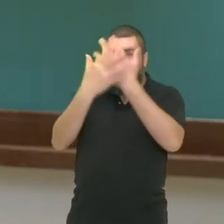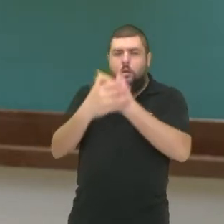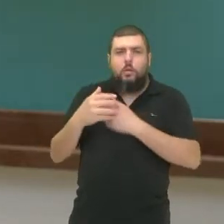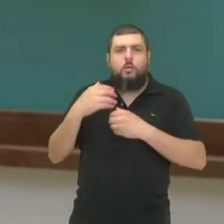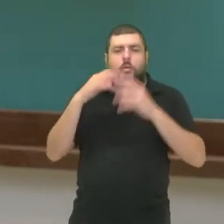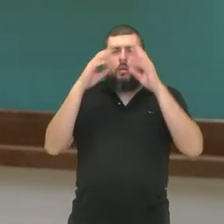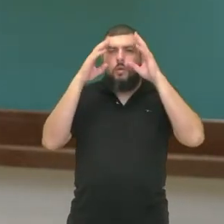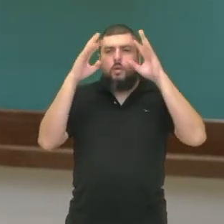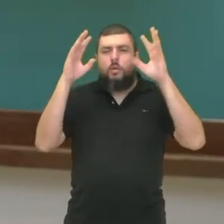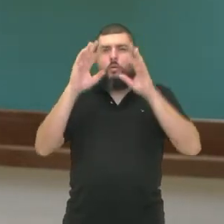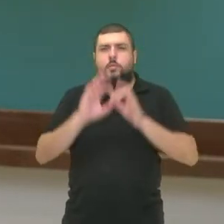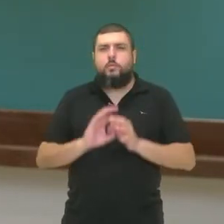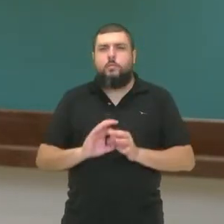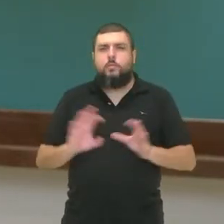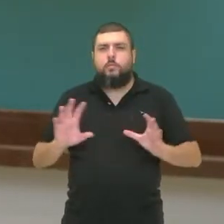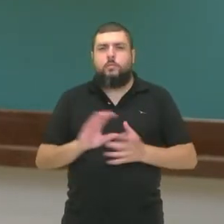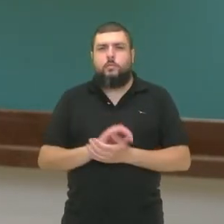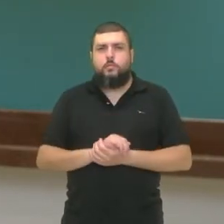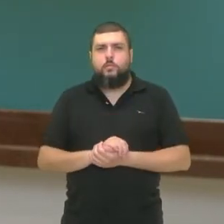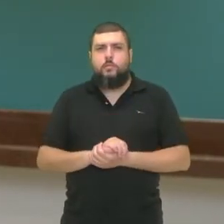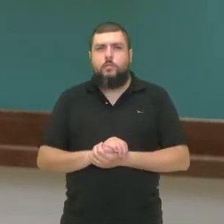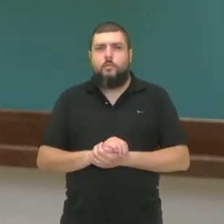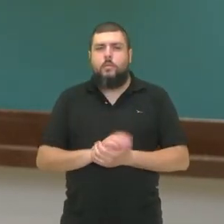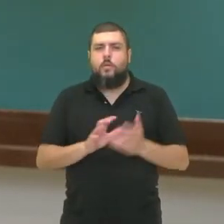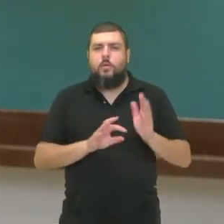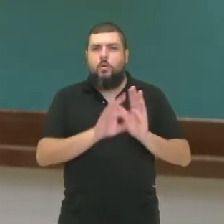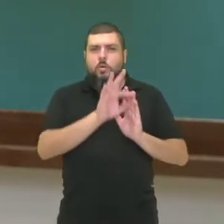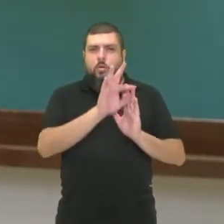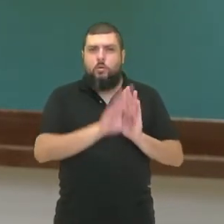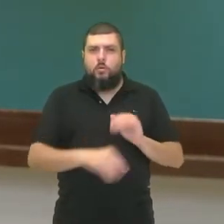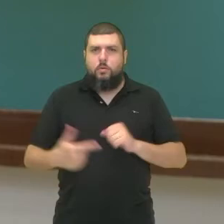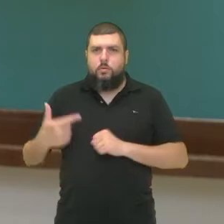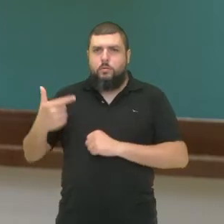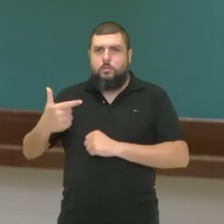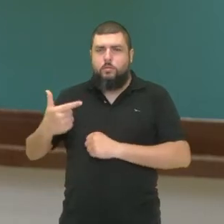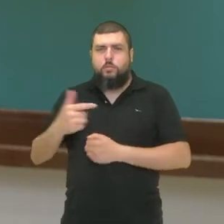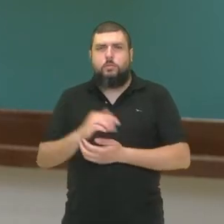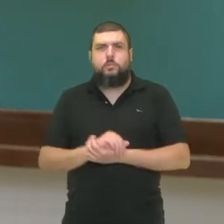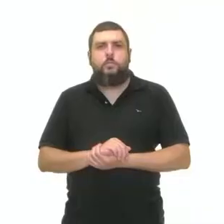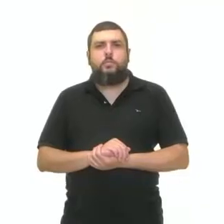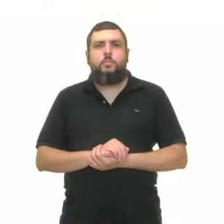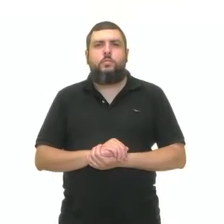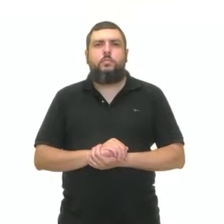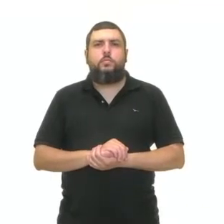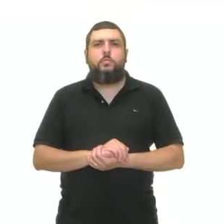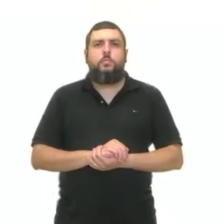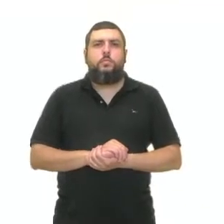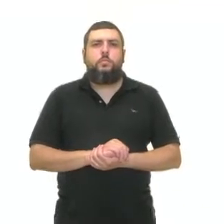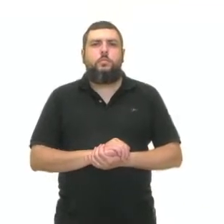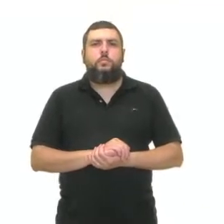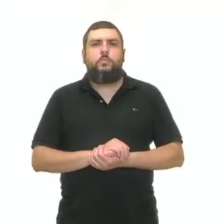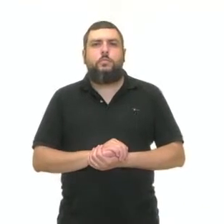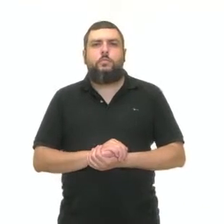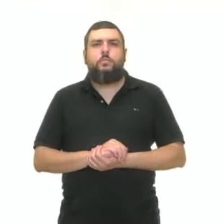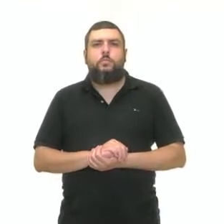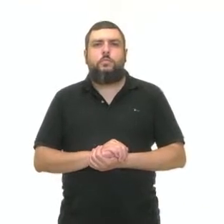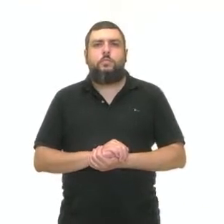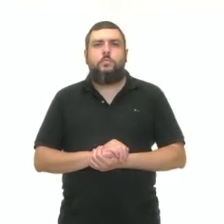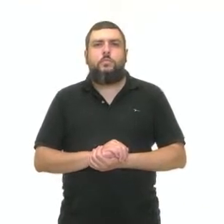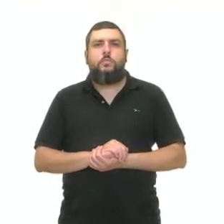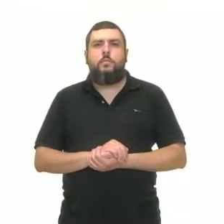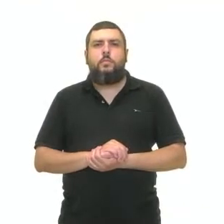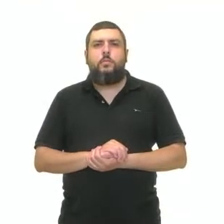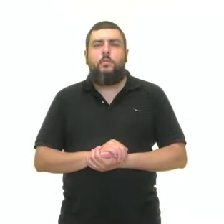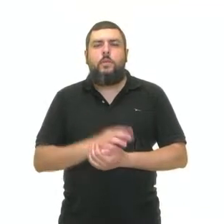algoritmos. Vamos ler o texto 2 dos textos de referência. Então, Pepe Escobar, a